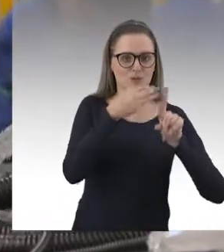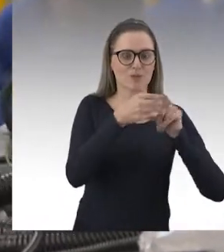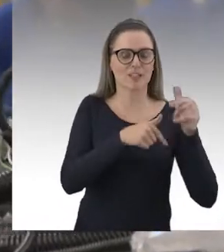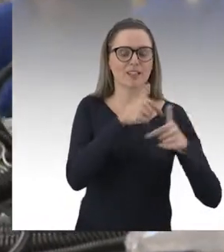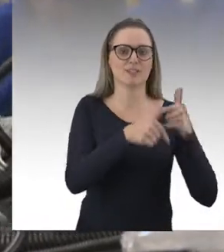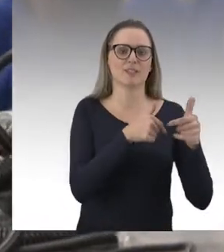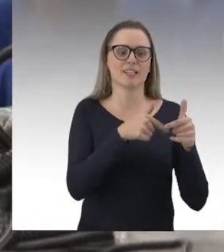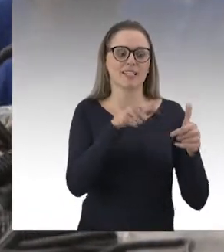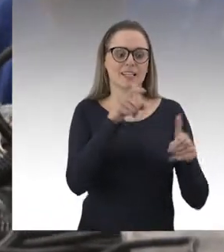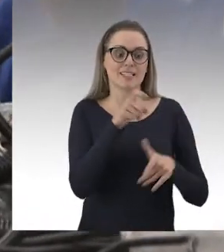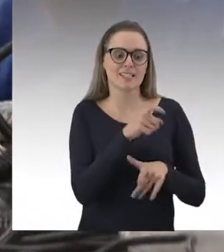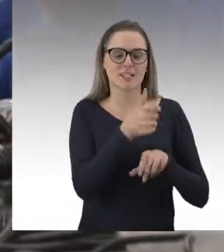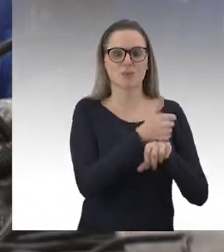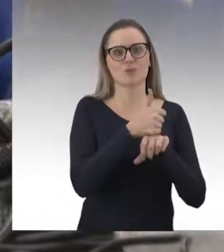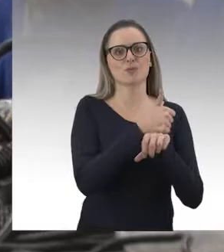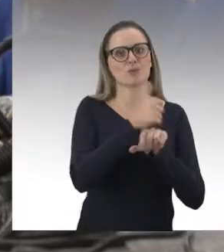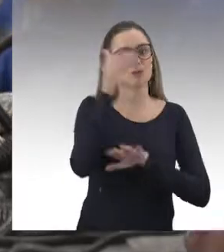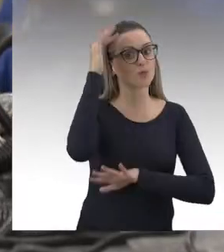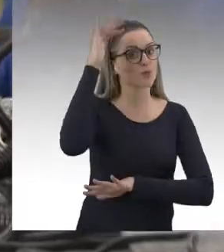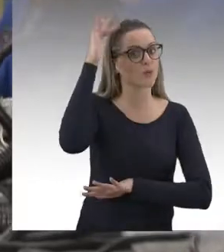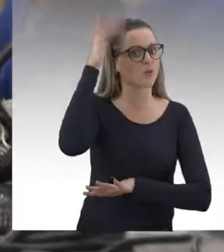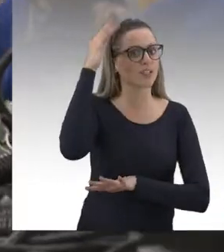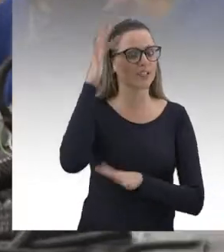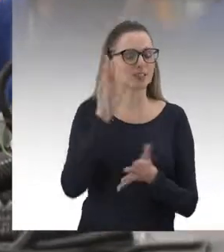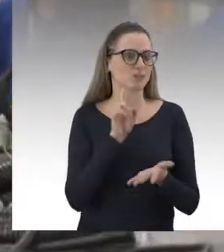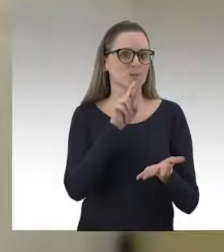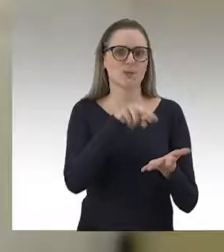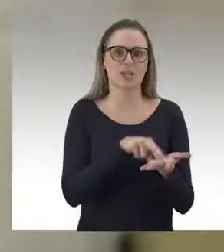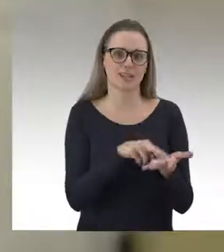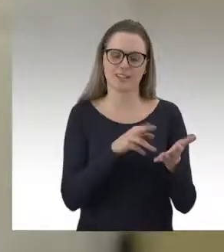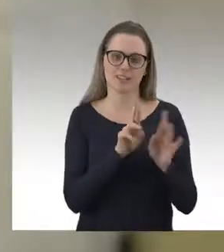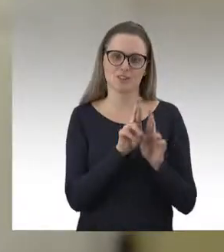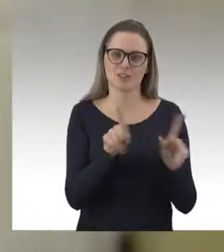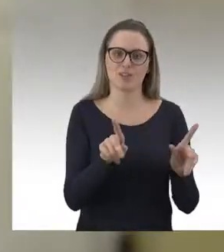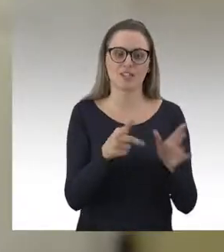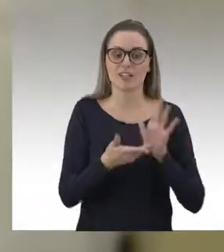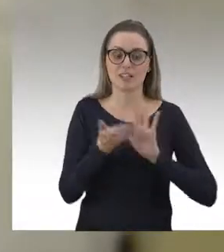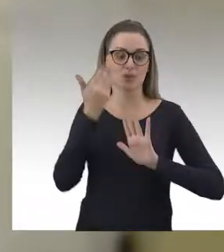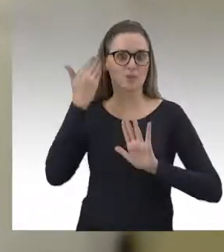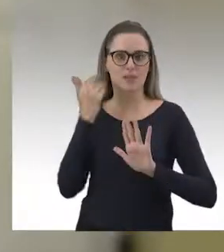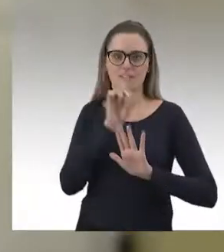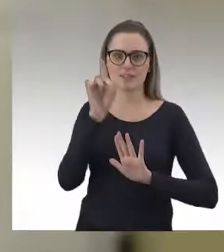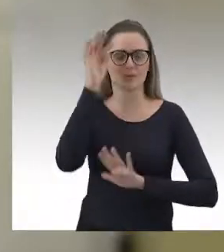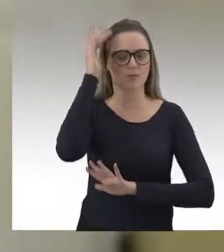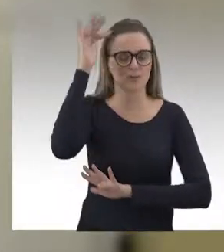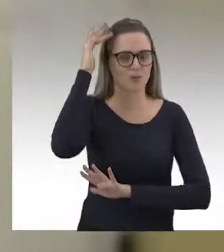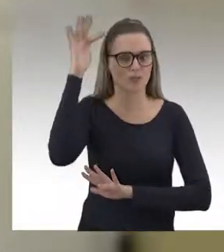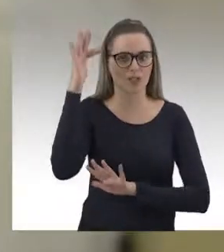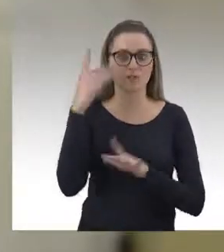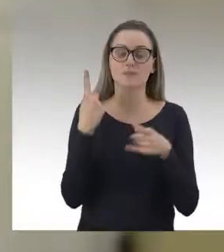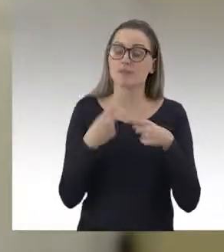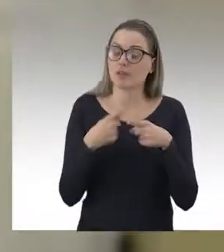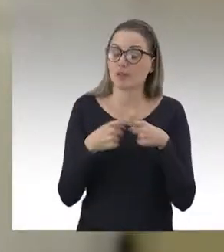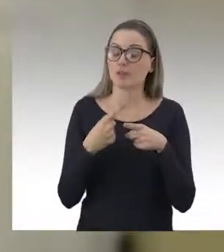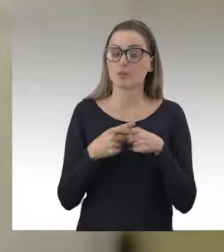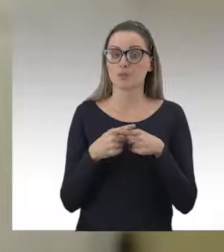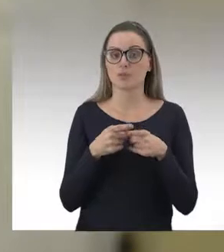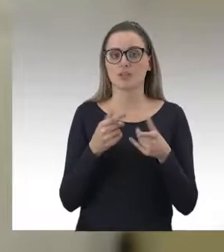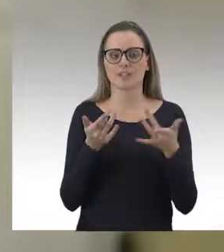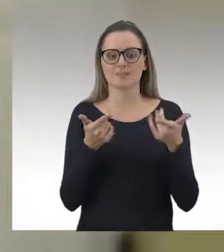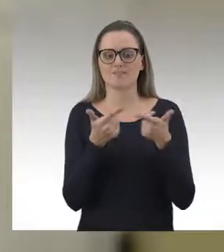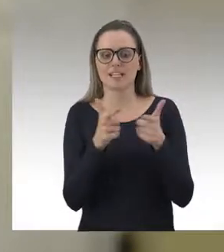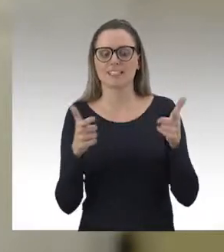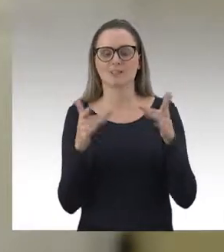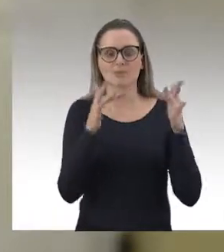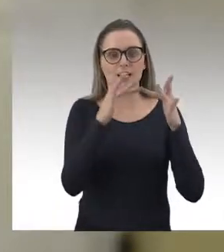se profissionalizando, sonhando com realidades com as quais ele não sonhava antes, né, porque às vezes sem ter um contato